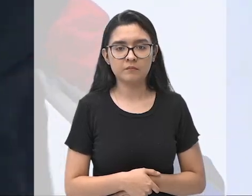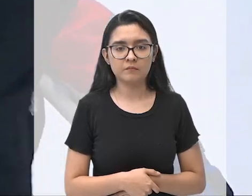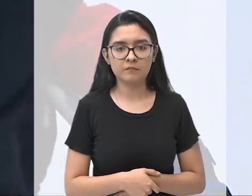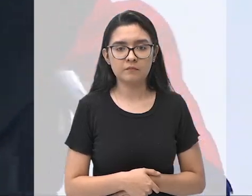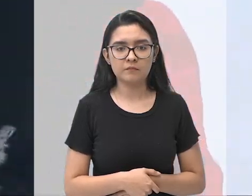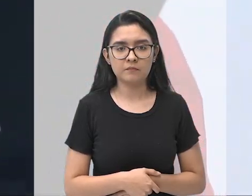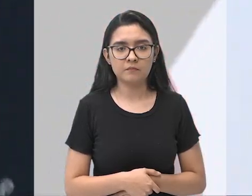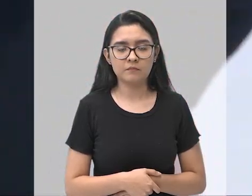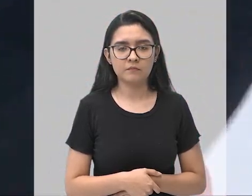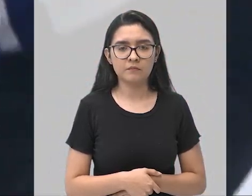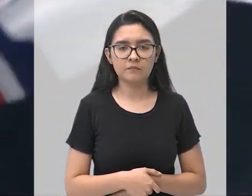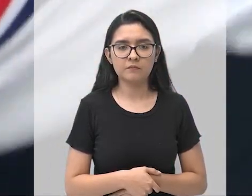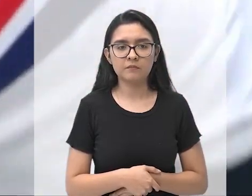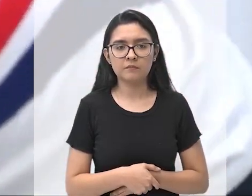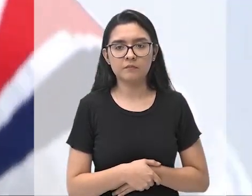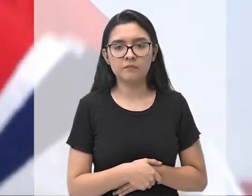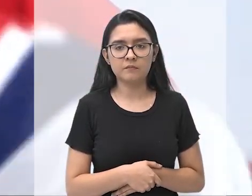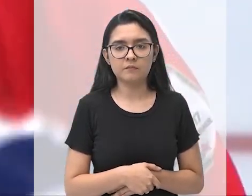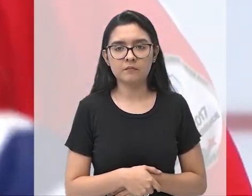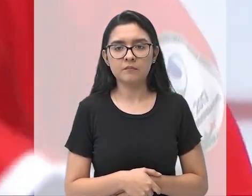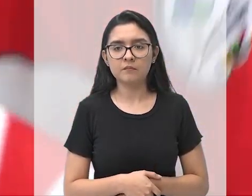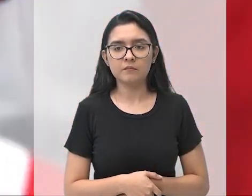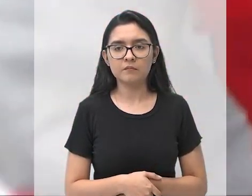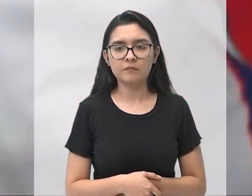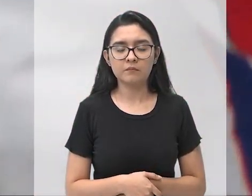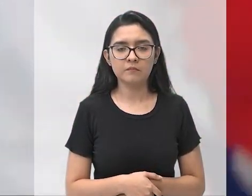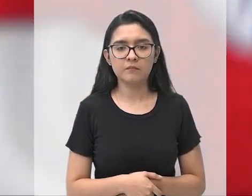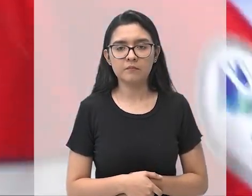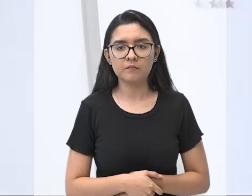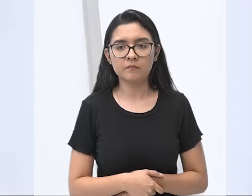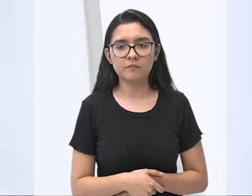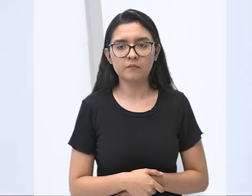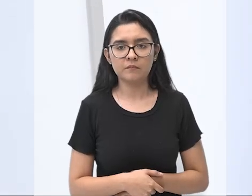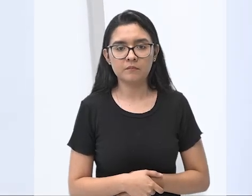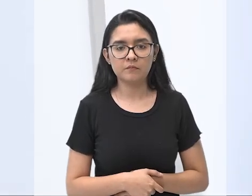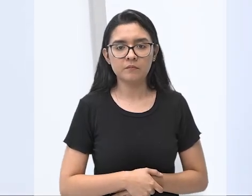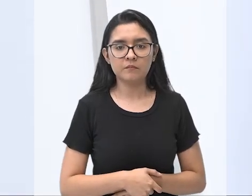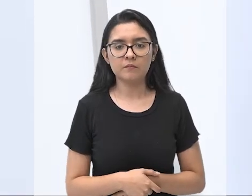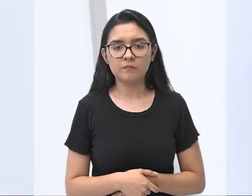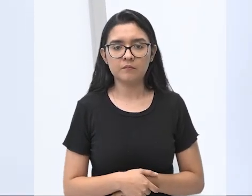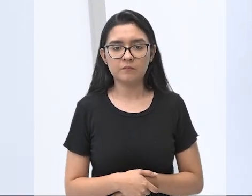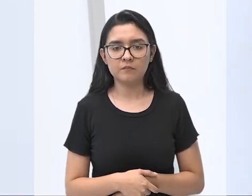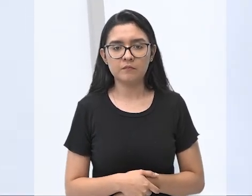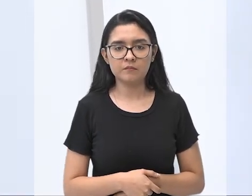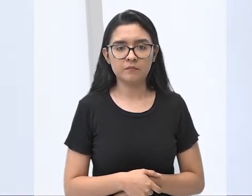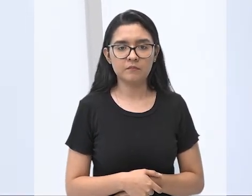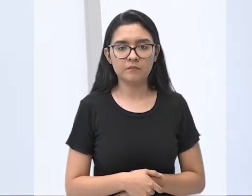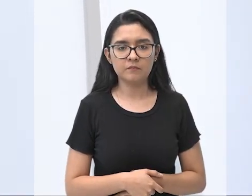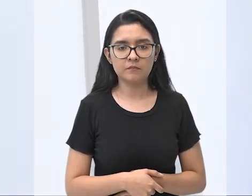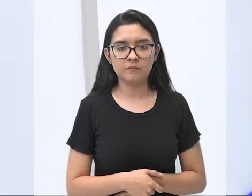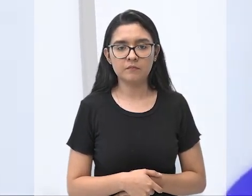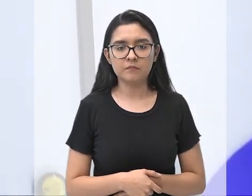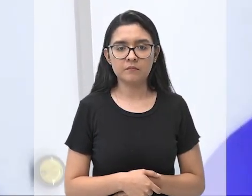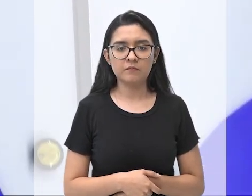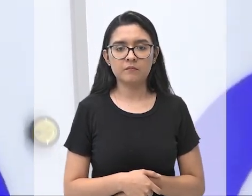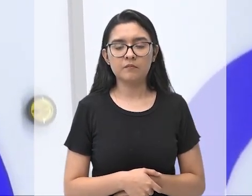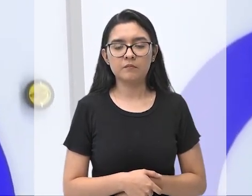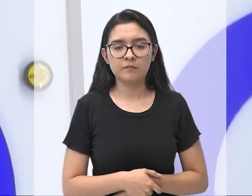ele realizou aquela jogada, é que vai determinar se ele é vitorioso ou não. Nós temos aí